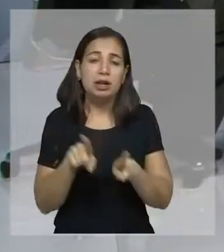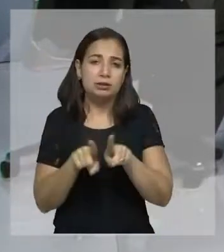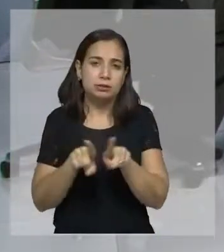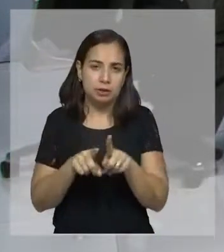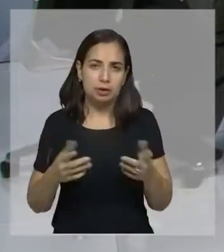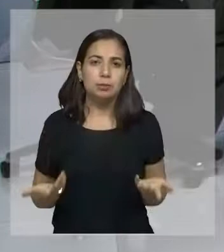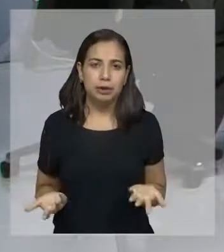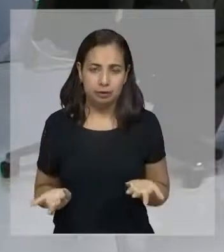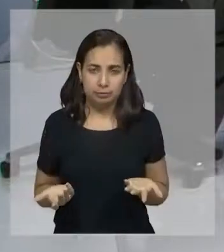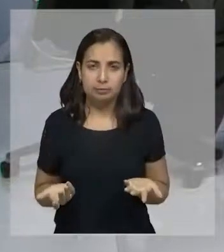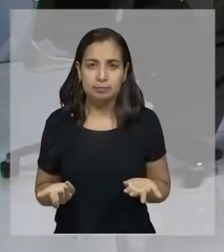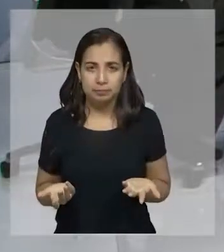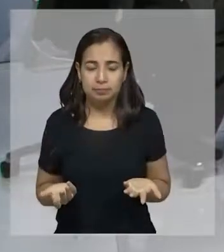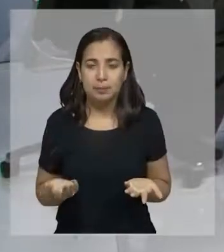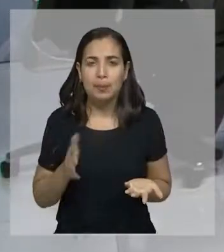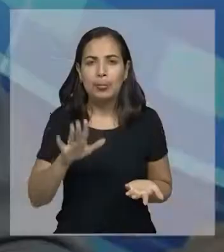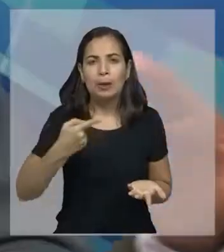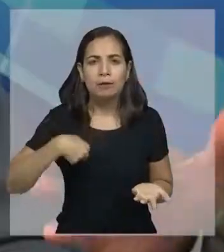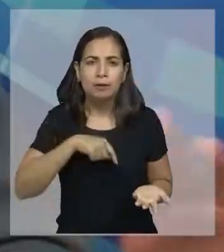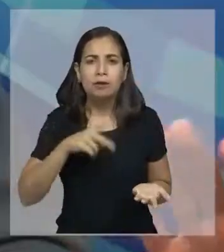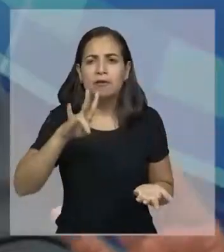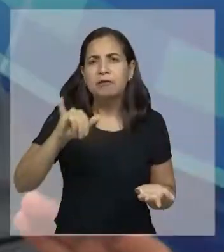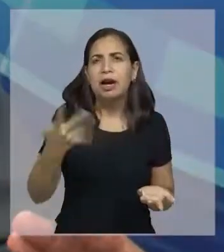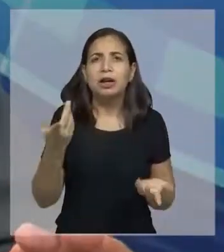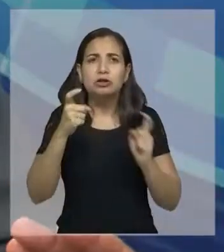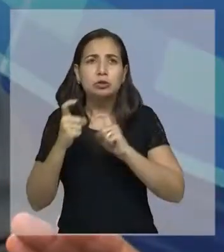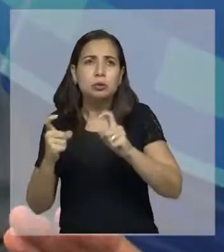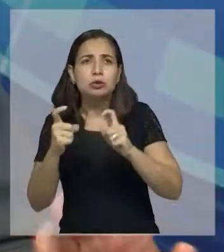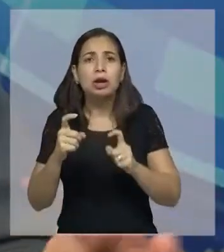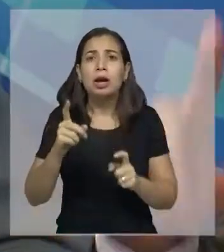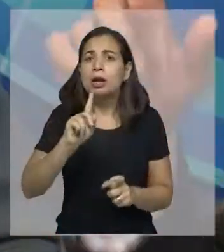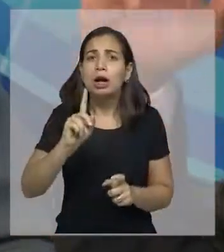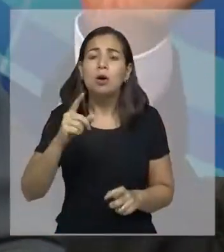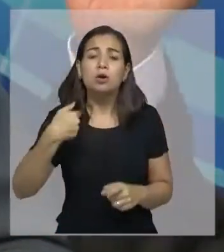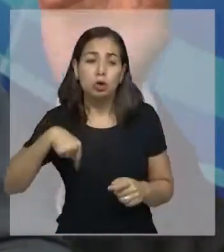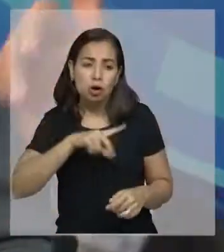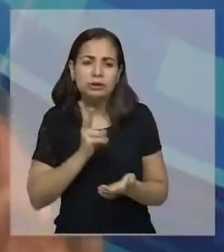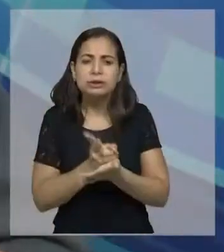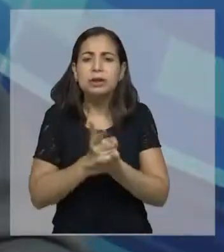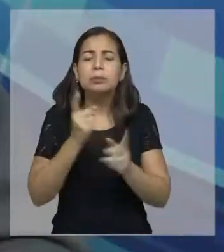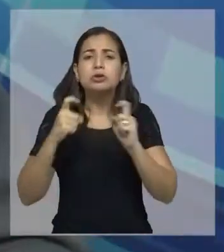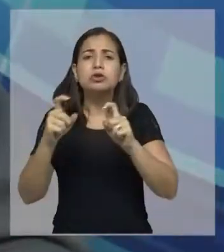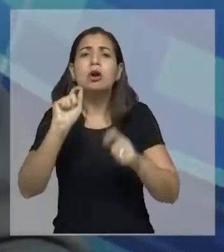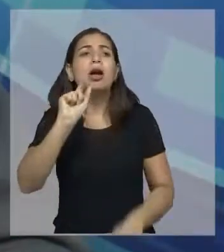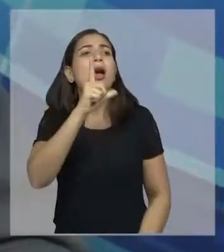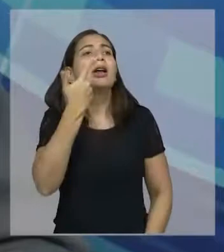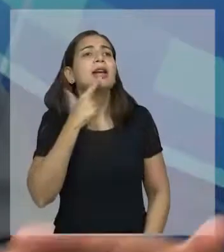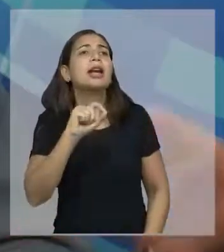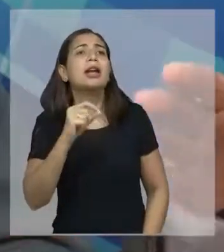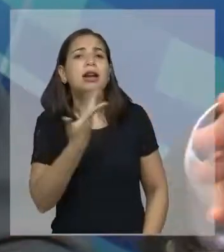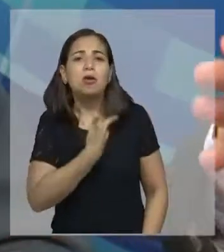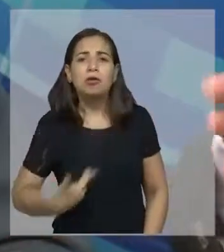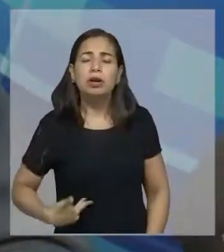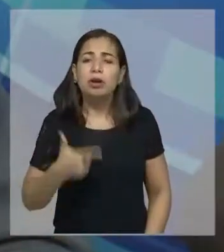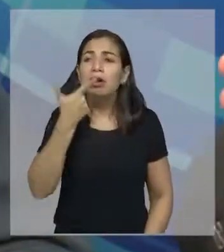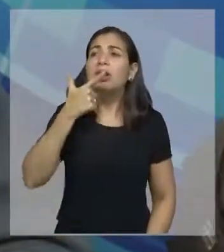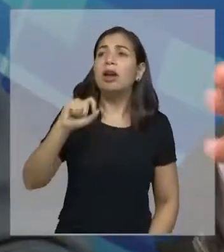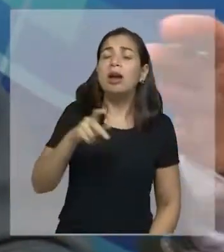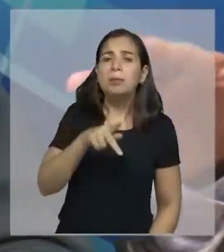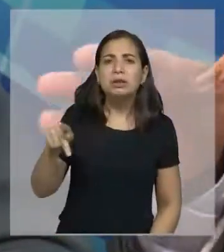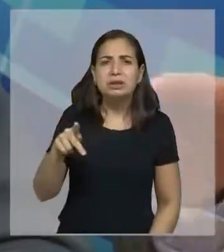é o deputado que vai votar. Você vai discutir quem é o presidente, quem é o governador. Exatamente. E ninguém nem se lembra dos deputados. É verdade. E os